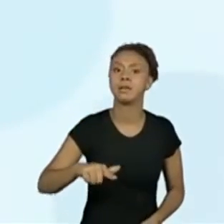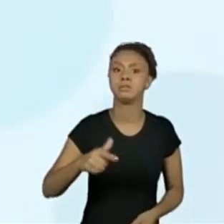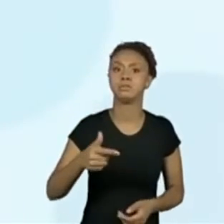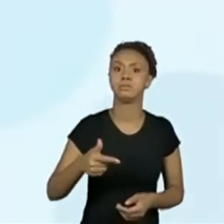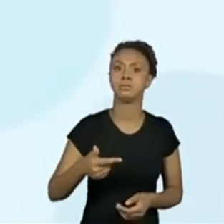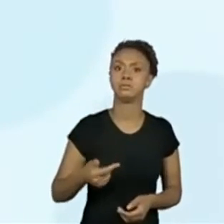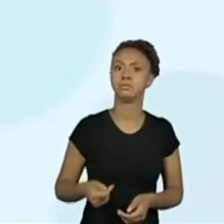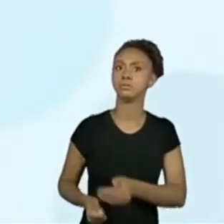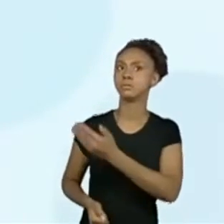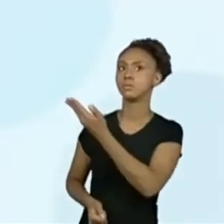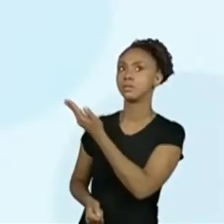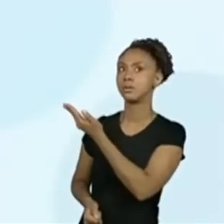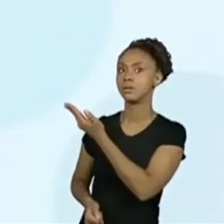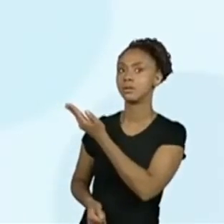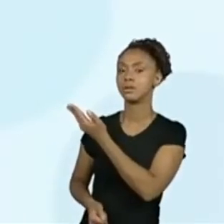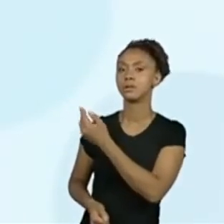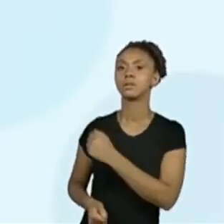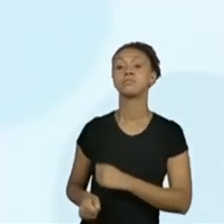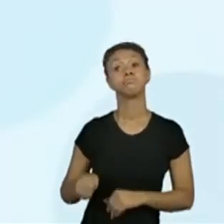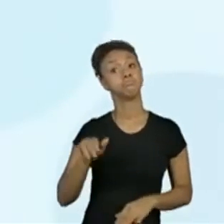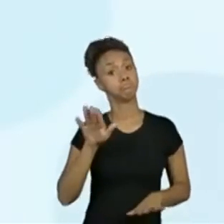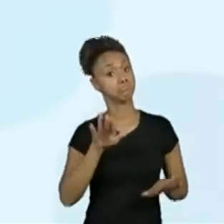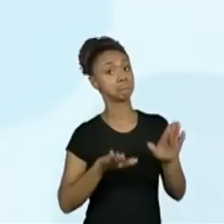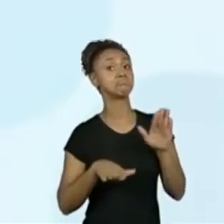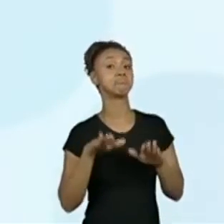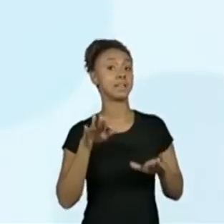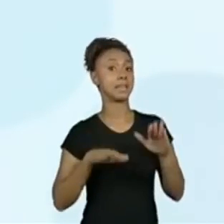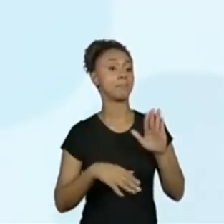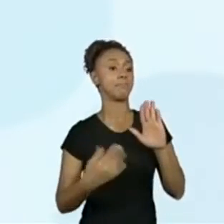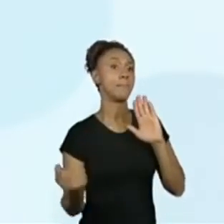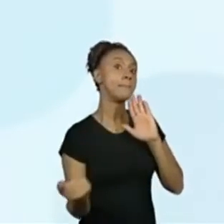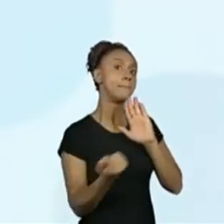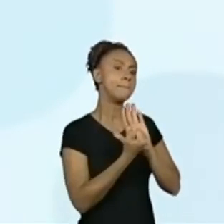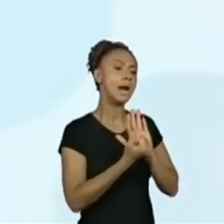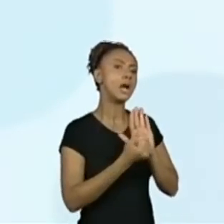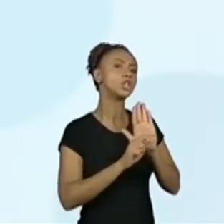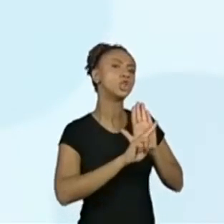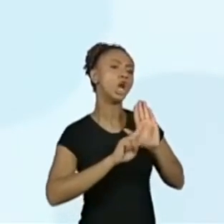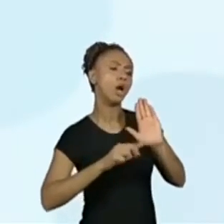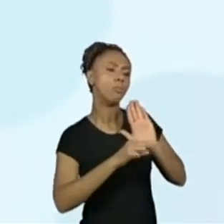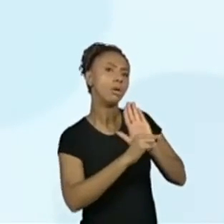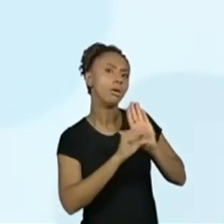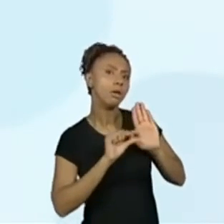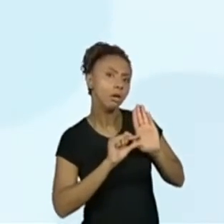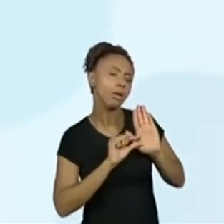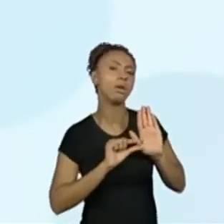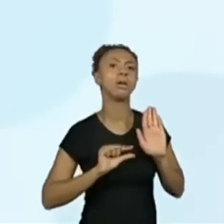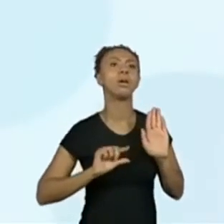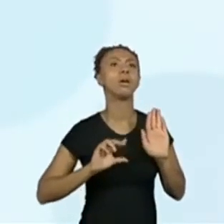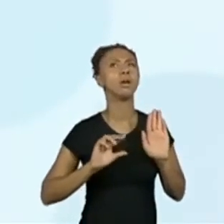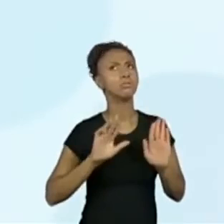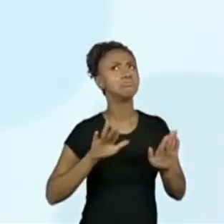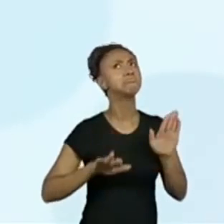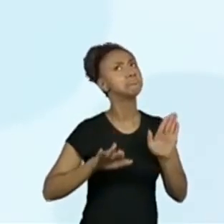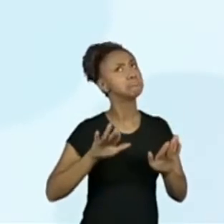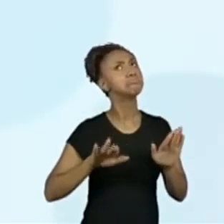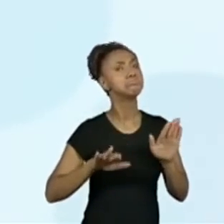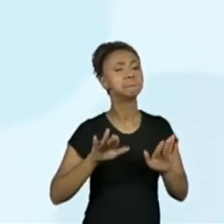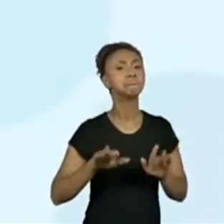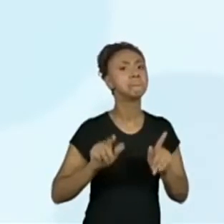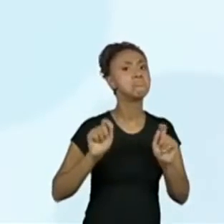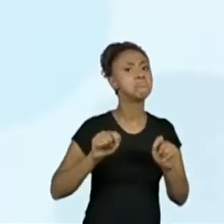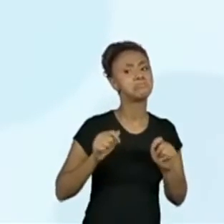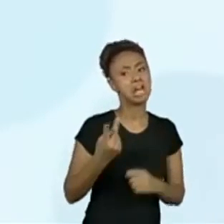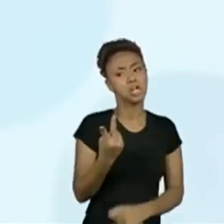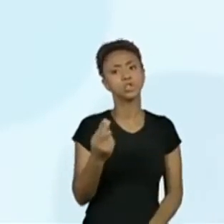que dependendo das marcas, dependendo do mercado, a gente consegue encontrar uns molhos de tomate aí por R$2. Exato.